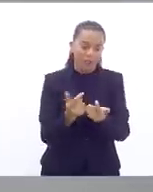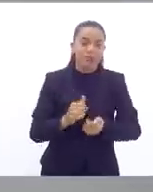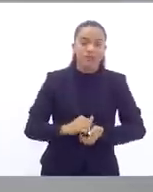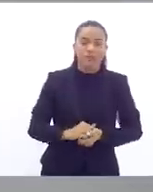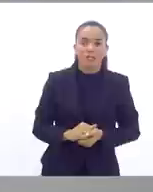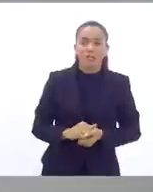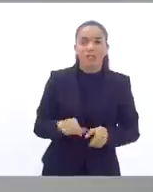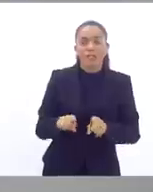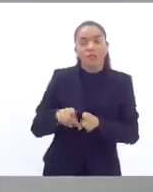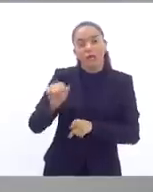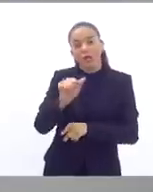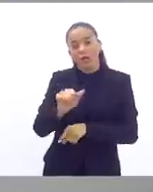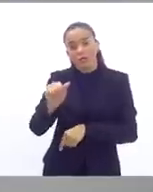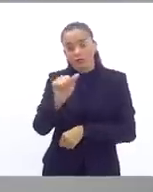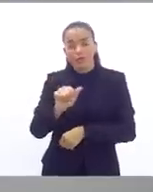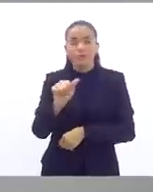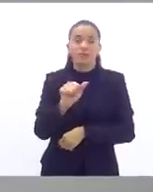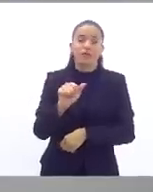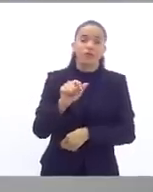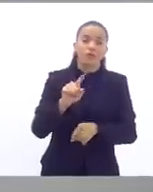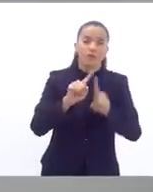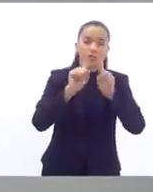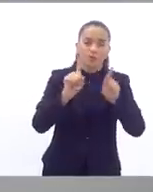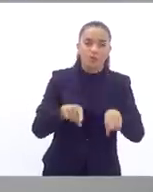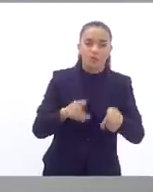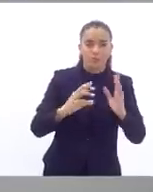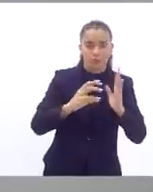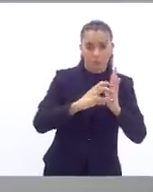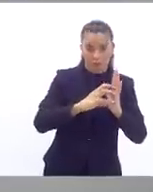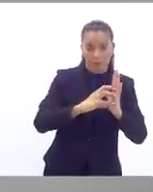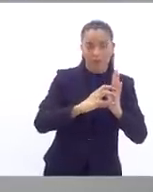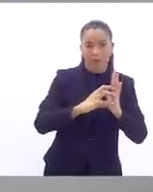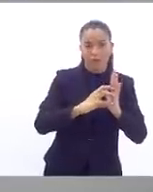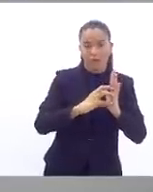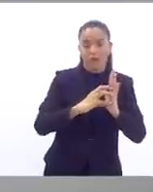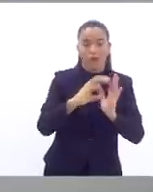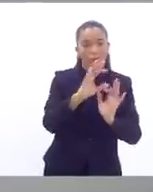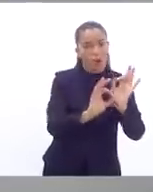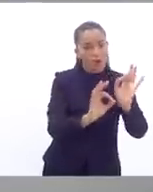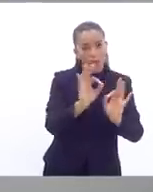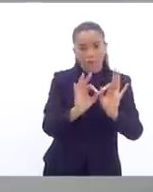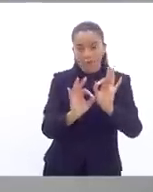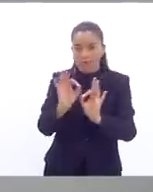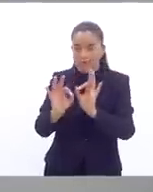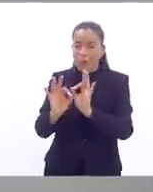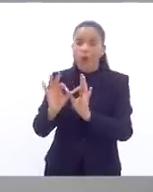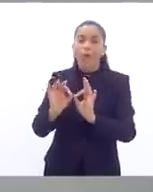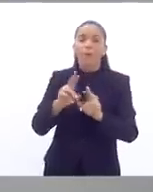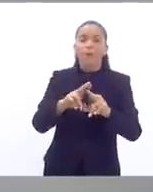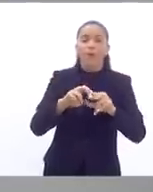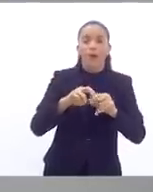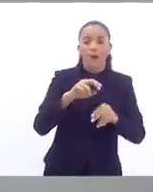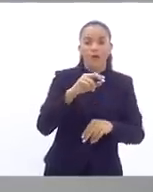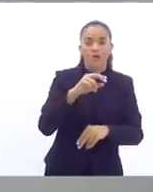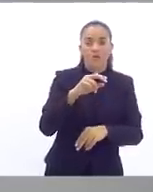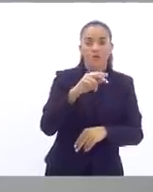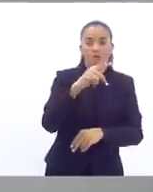também a Associação dos Servidores que se organizou em razão do